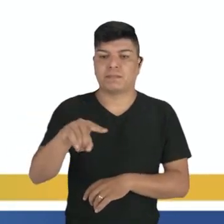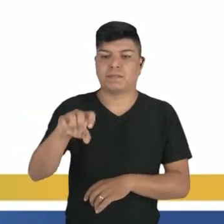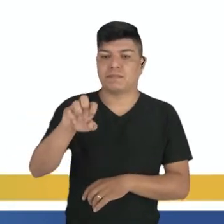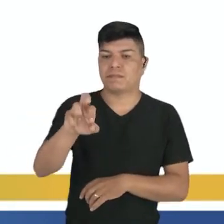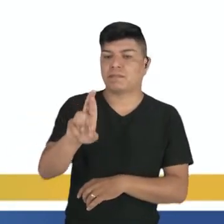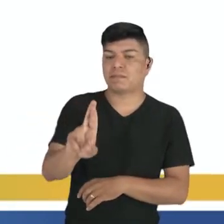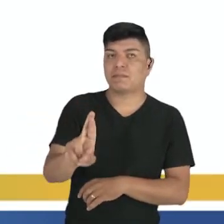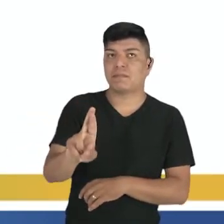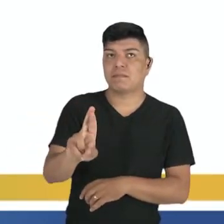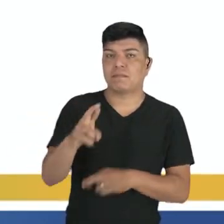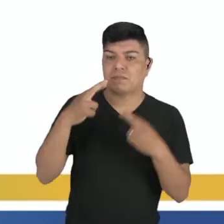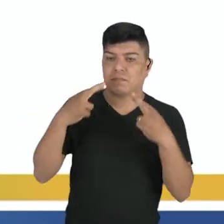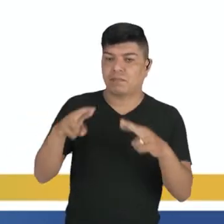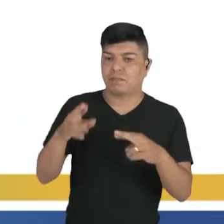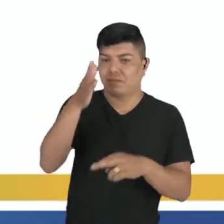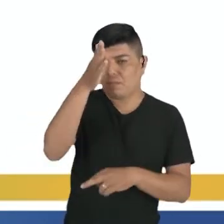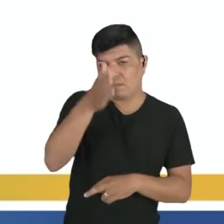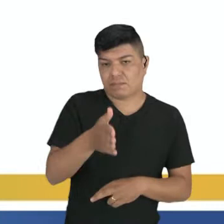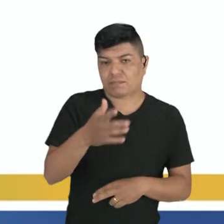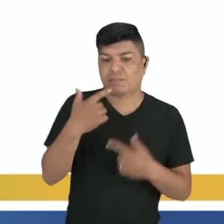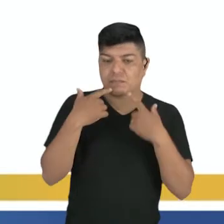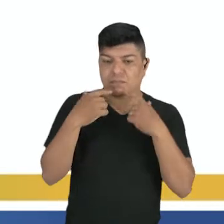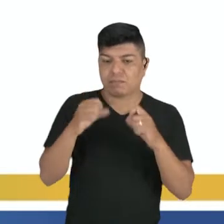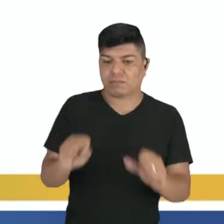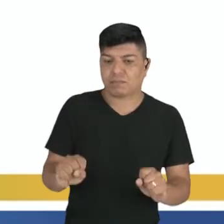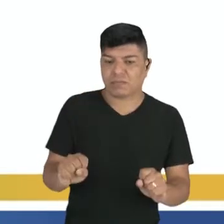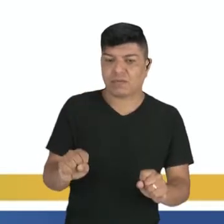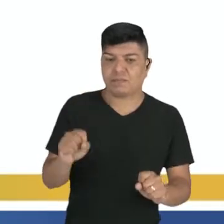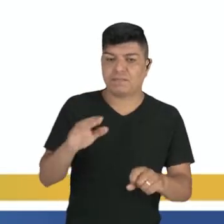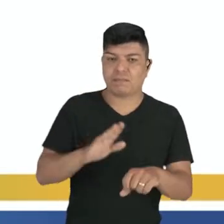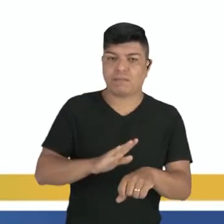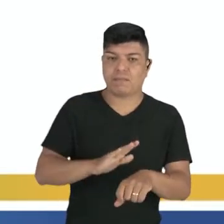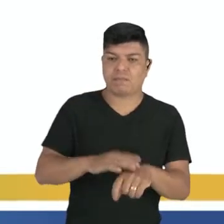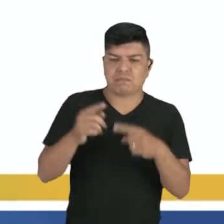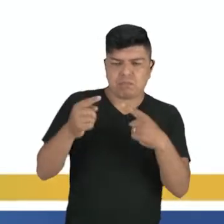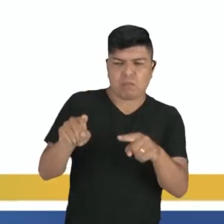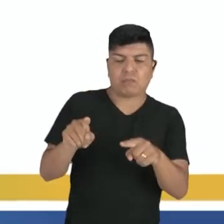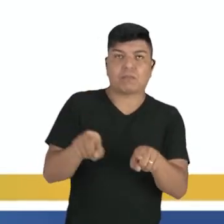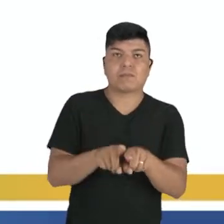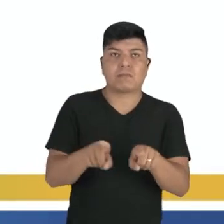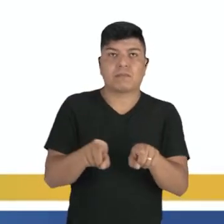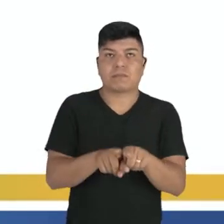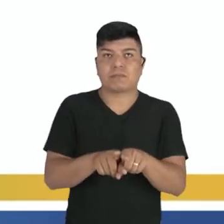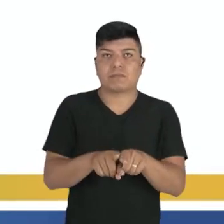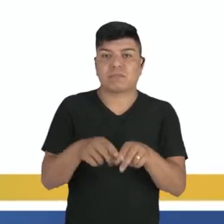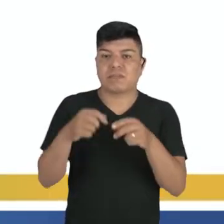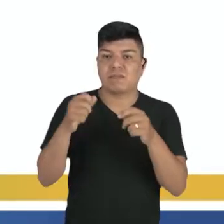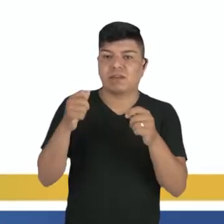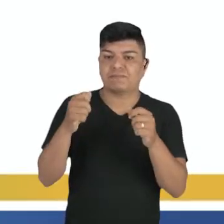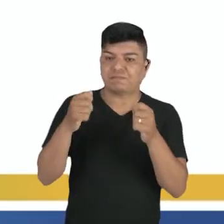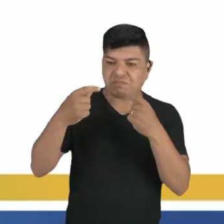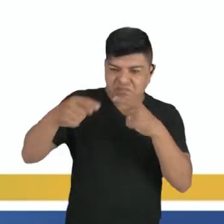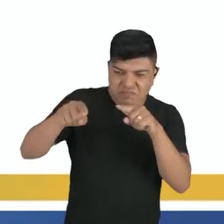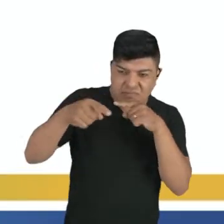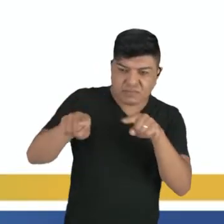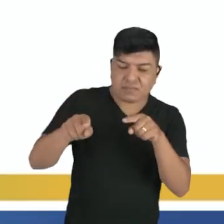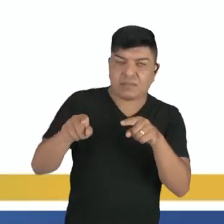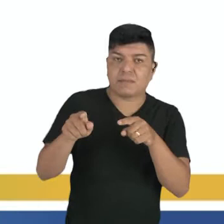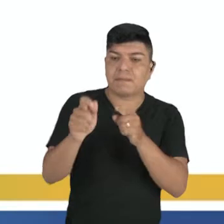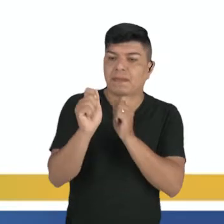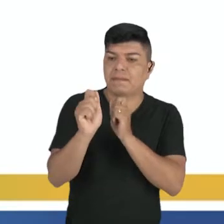Uma crítica direta, a linguagem já é mais agressiva e tem a questão ali da zombaria. Às vezes,